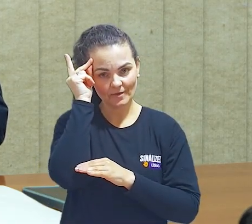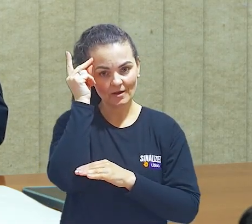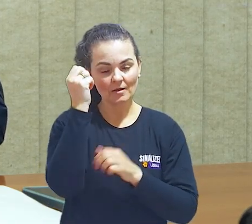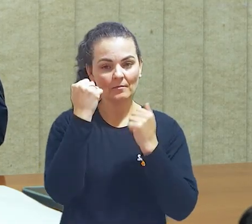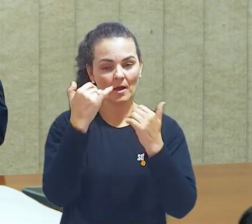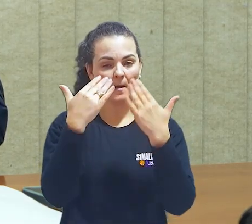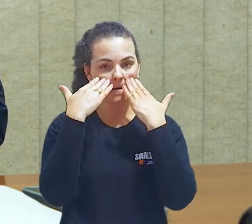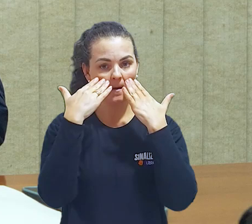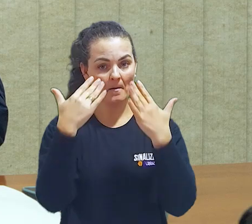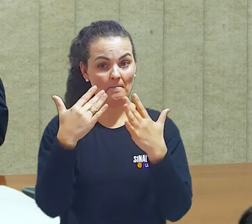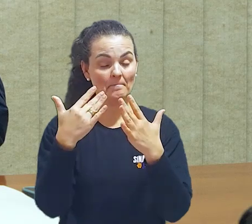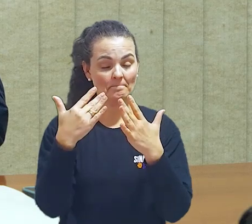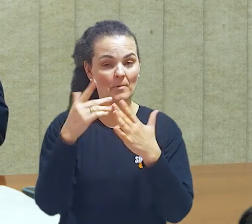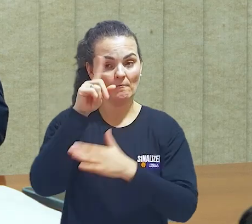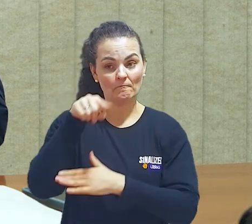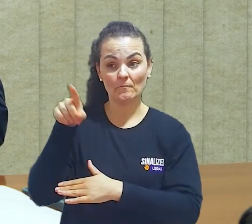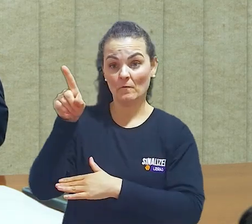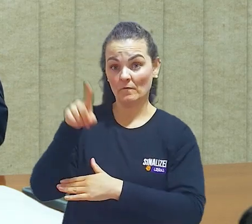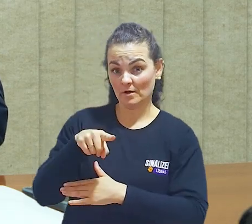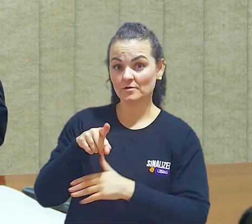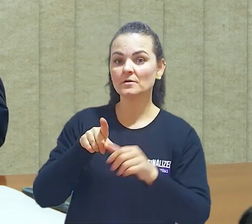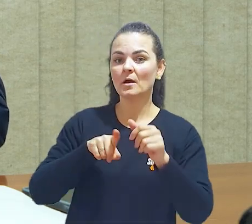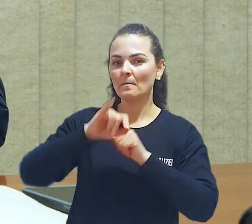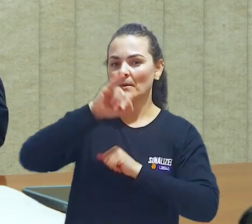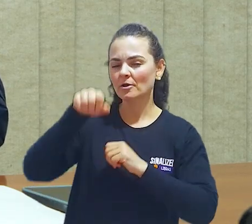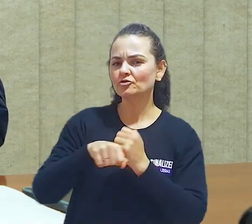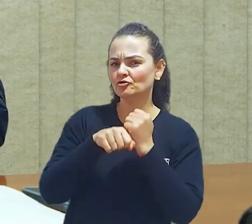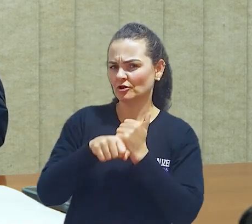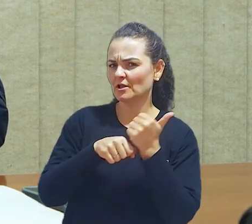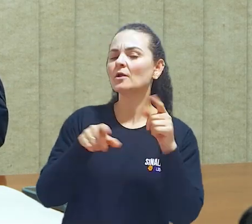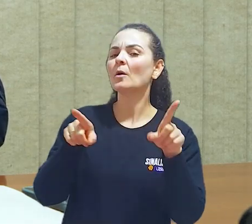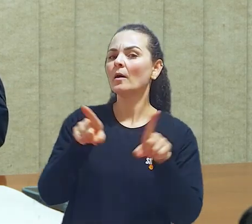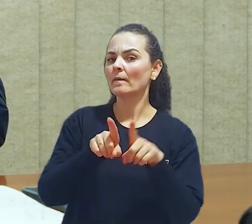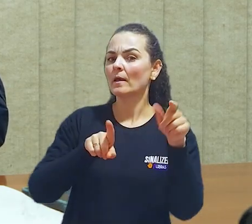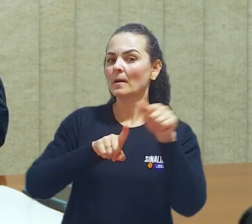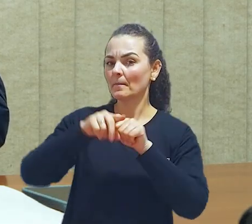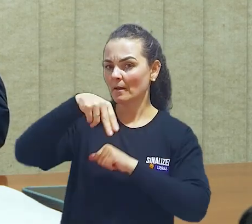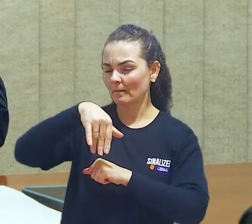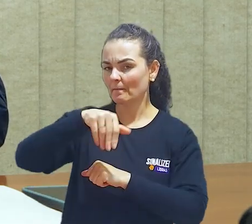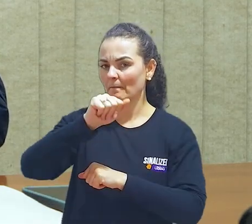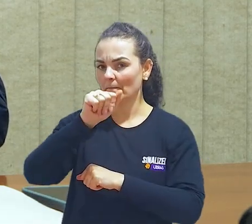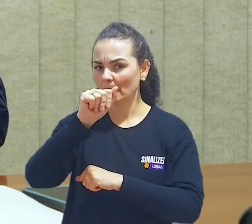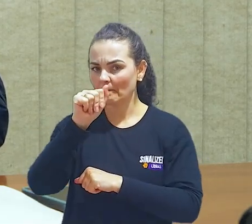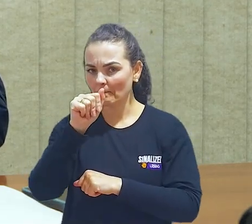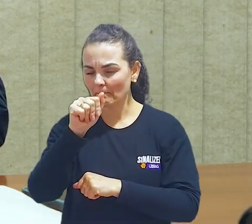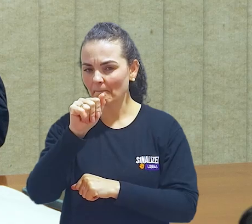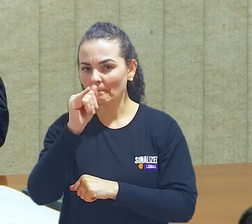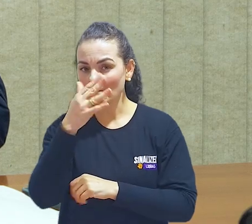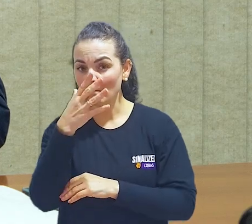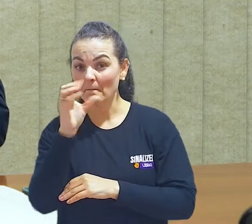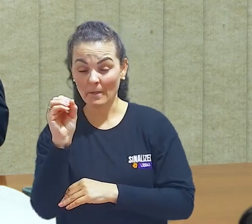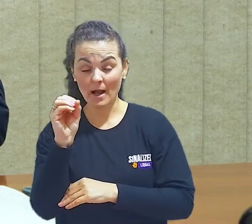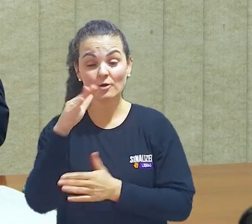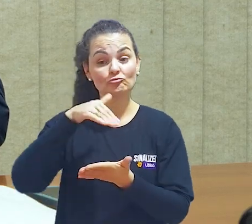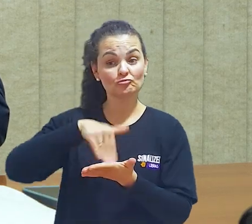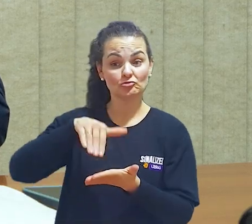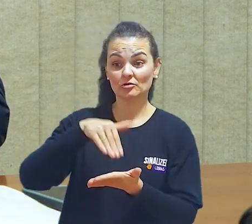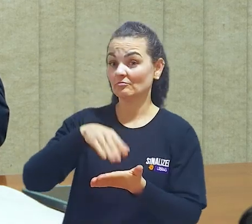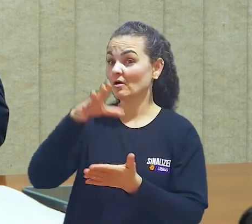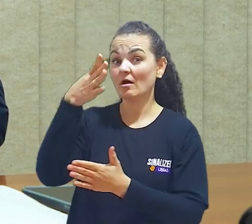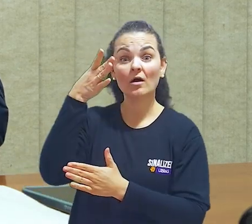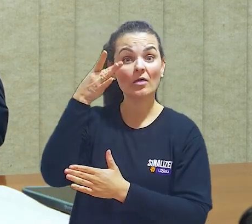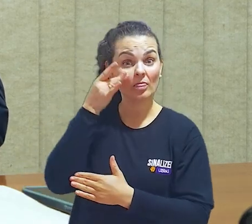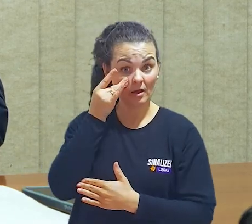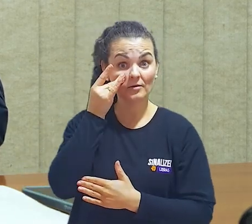em fevereiro e maio, nas duas oportunidades, o secretário não se fez presente. Nós pedimos para que